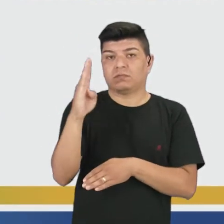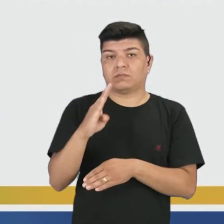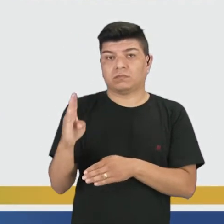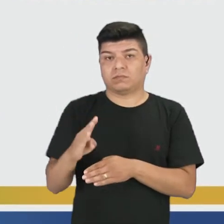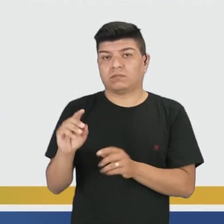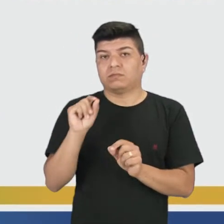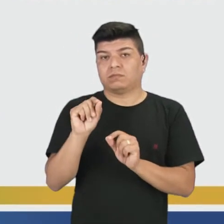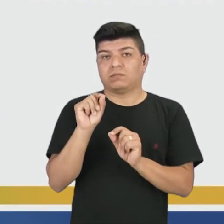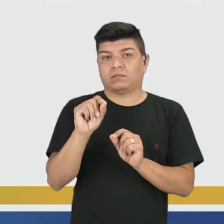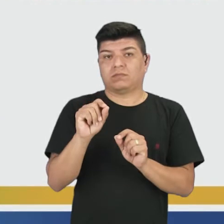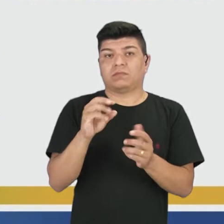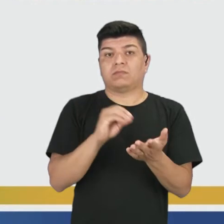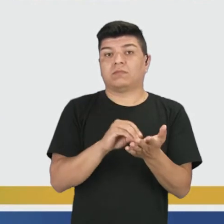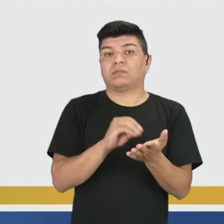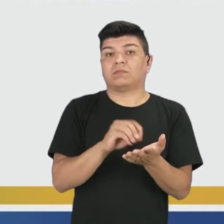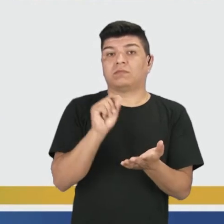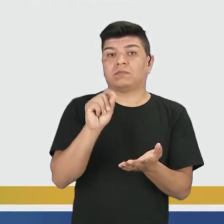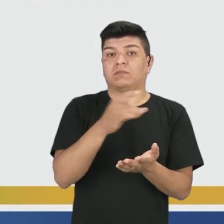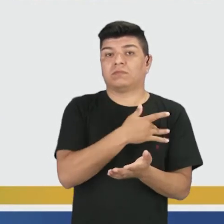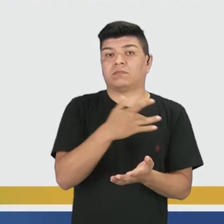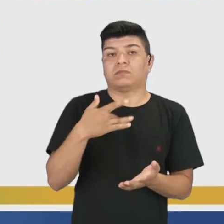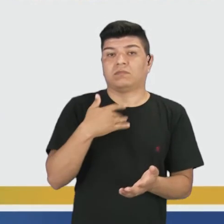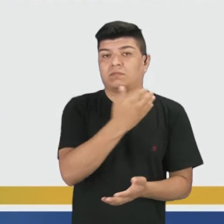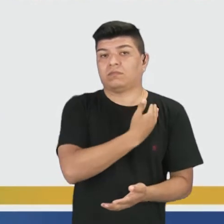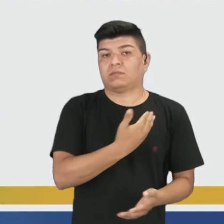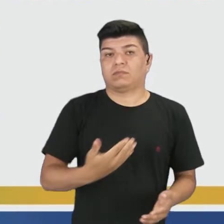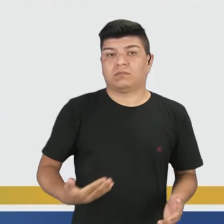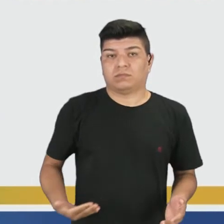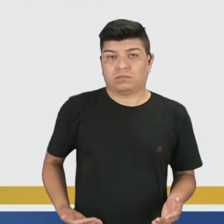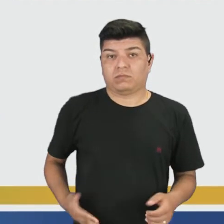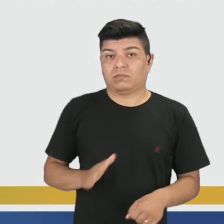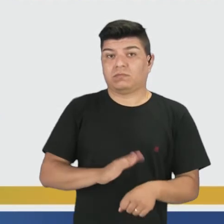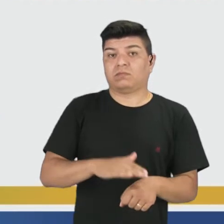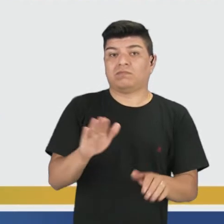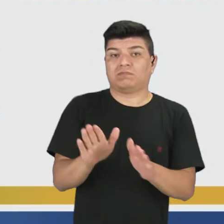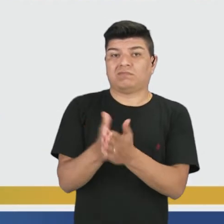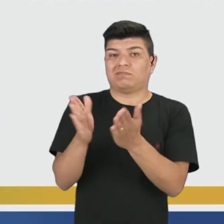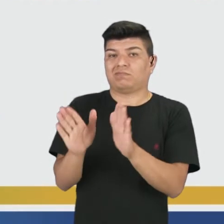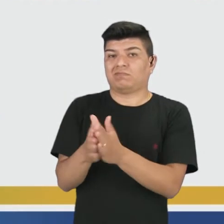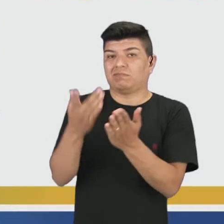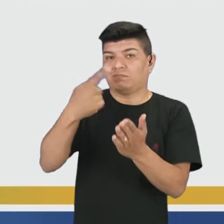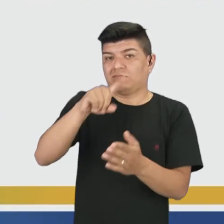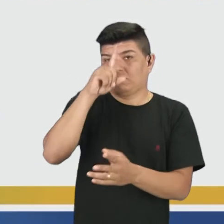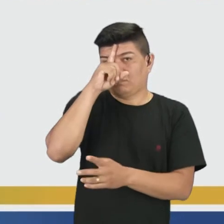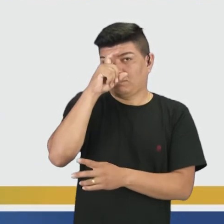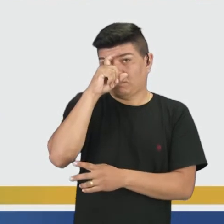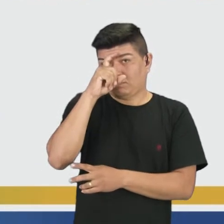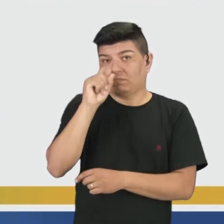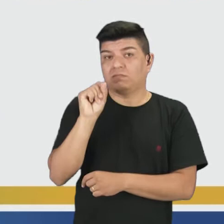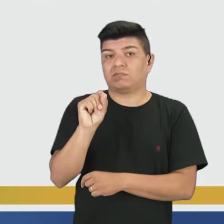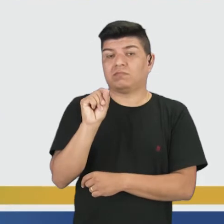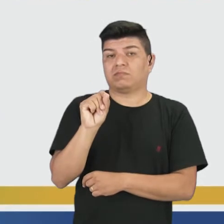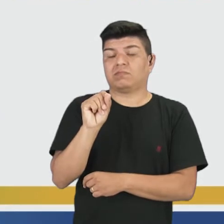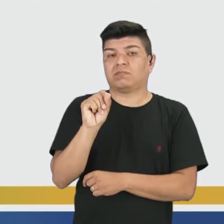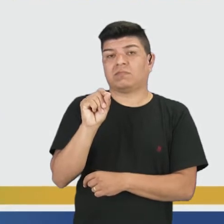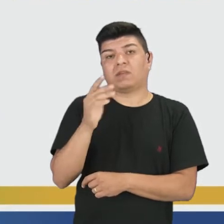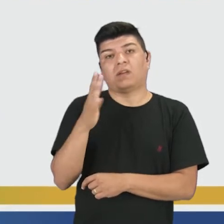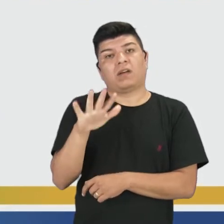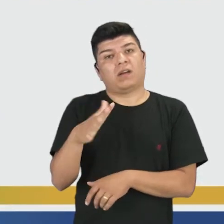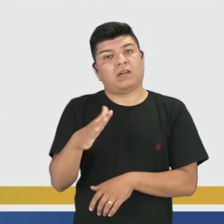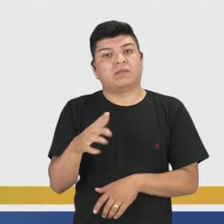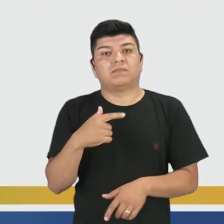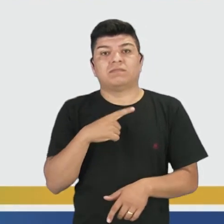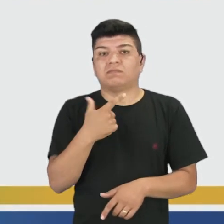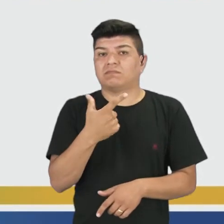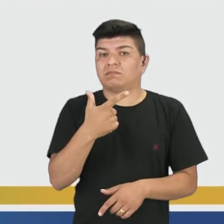Brasil refere-se à precariedade na saúde pública. Os mais pobres recorrem a hospitais que